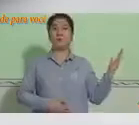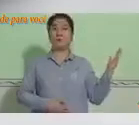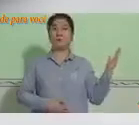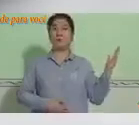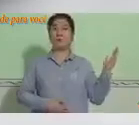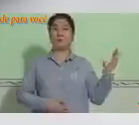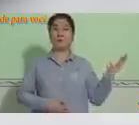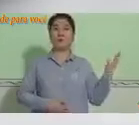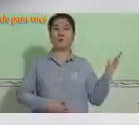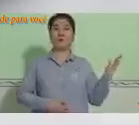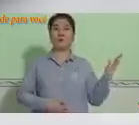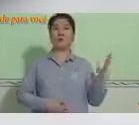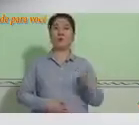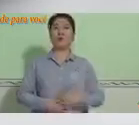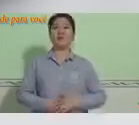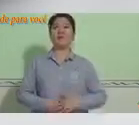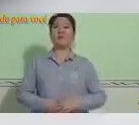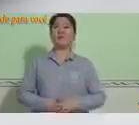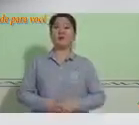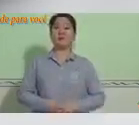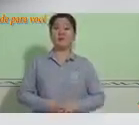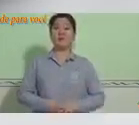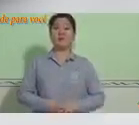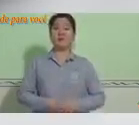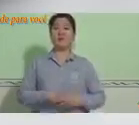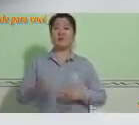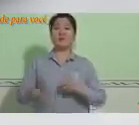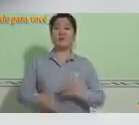VJCOMO, usar salto alto sem prejudicar a coluna.